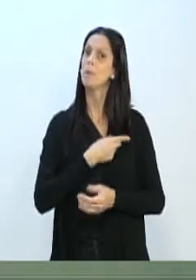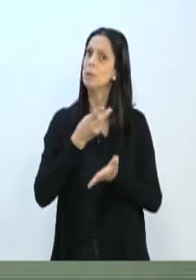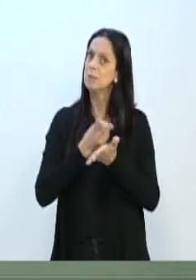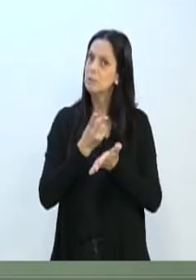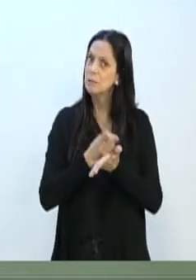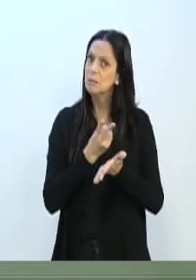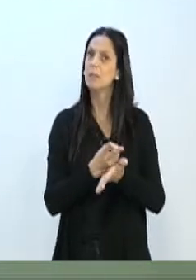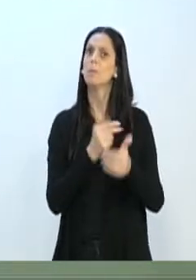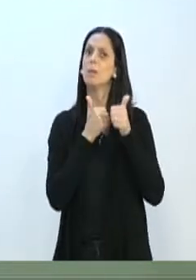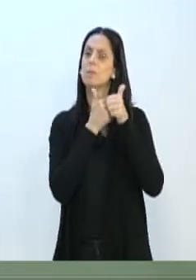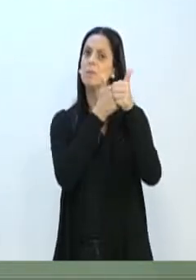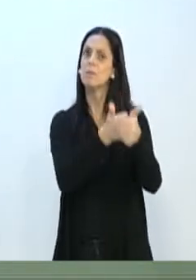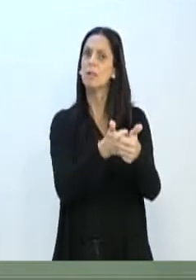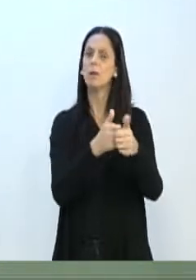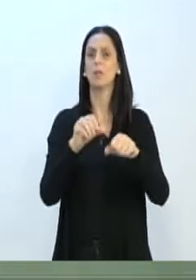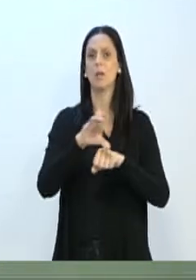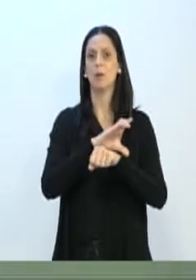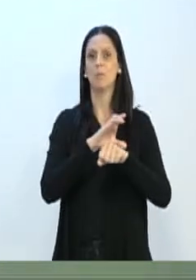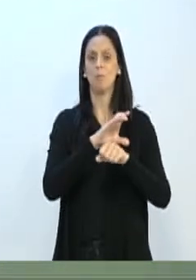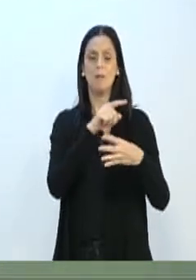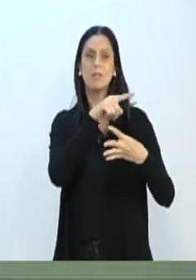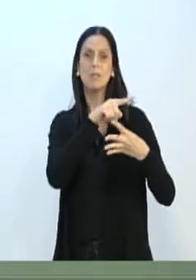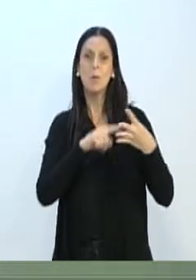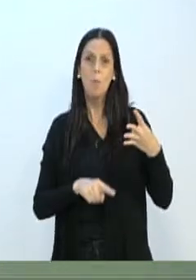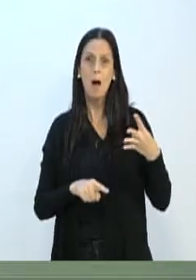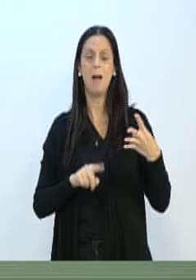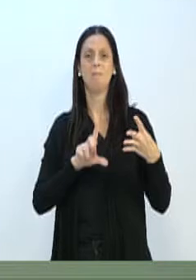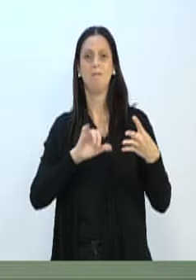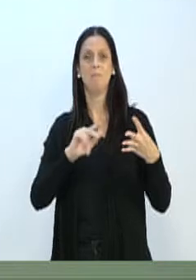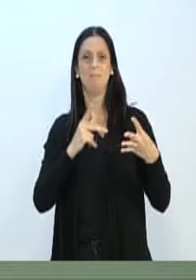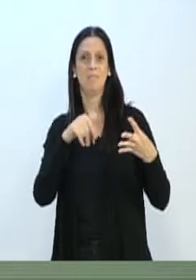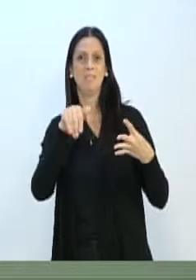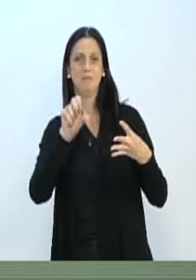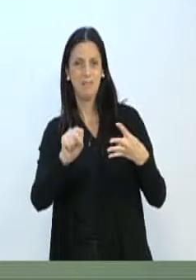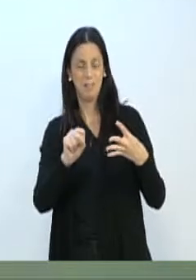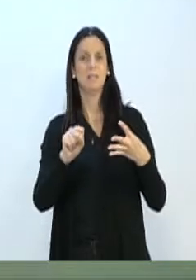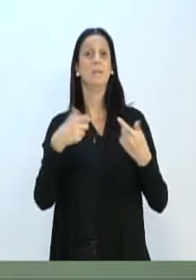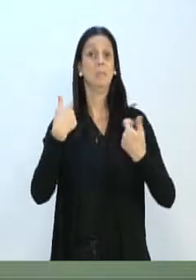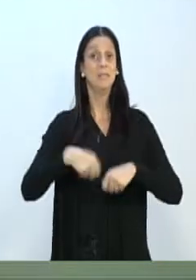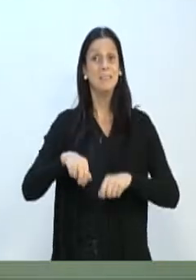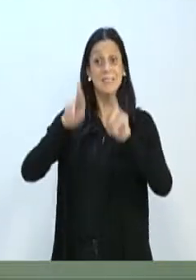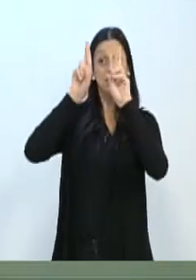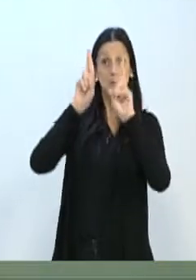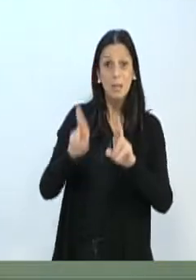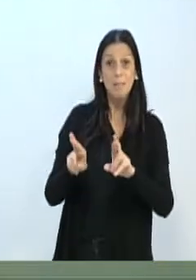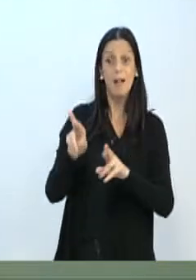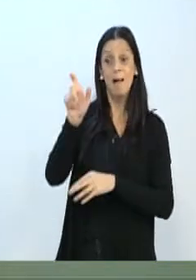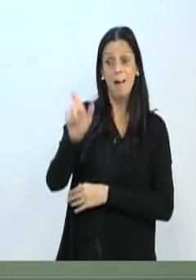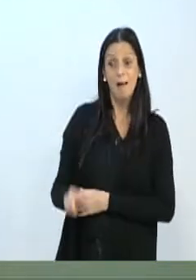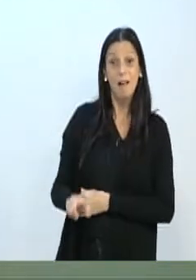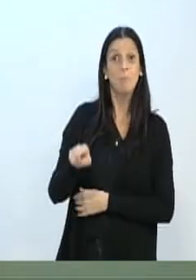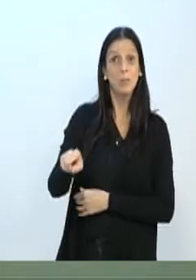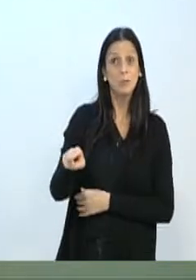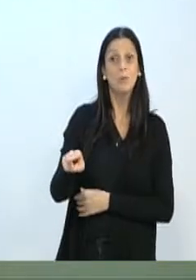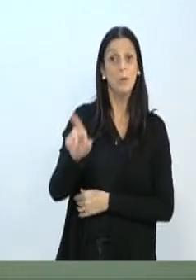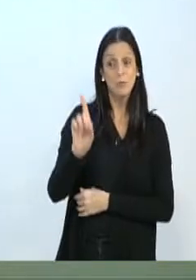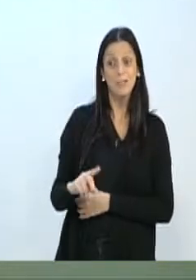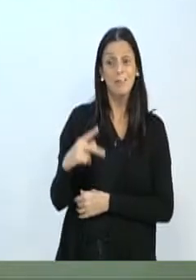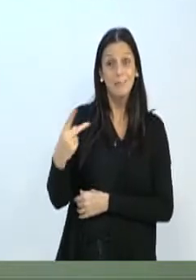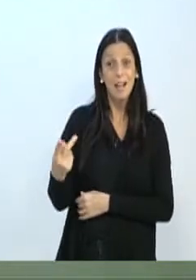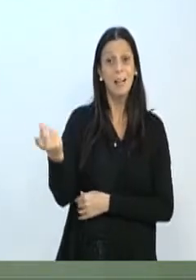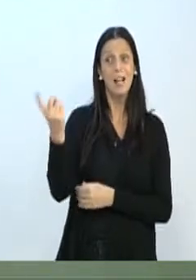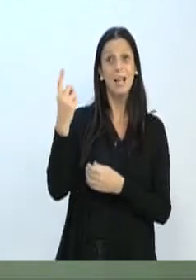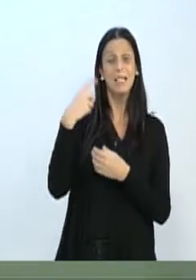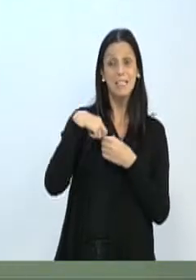dentro dessas quatro linhas, nós temos que respeitar o direito de outras pessoas que estão se movimentando, além